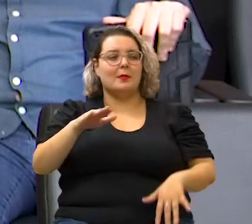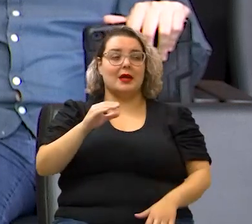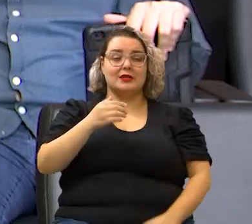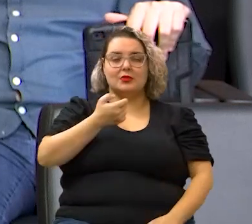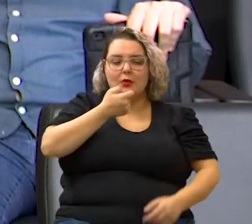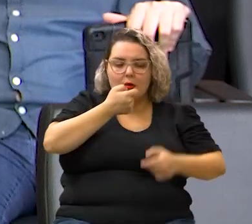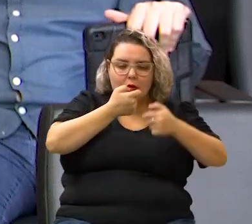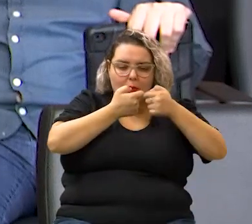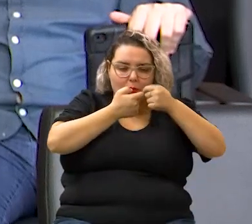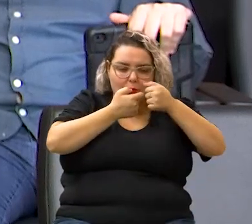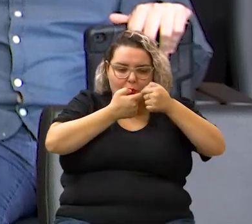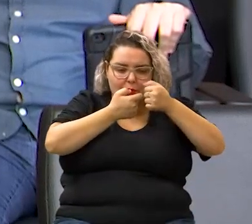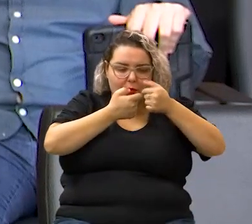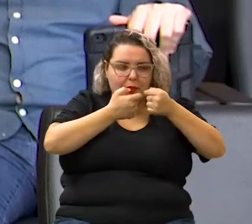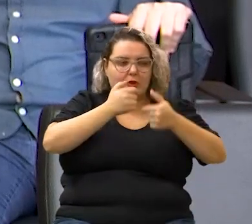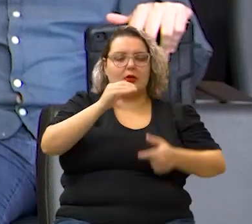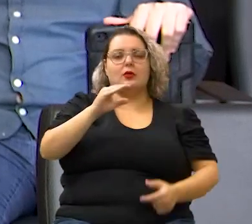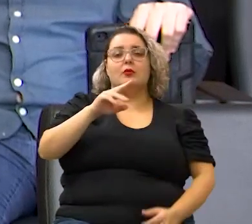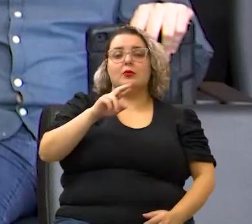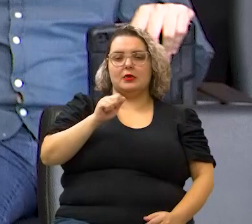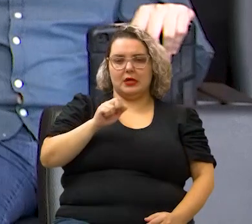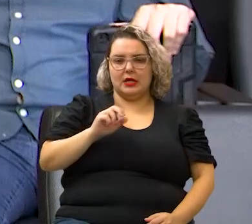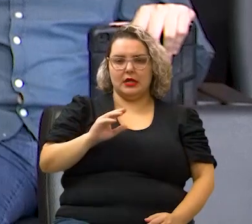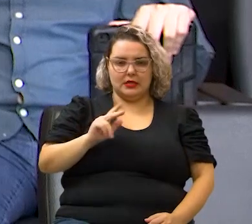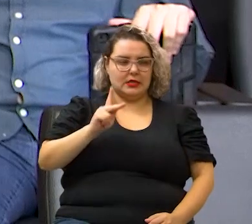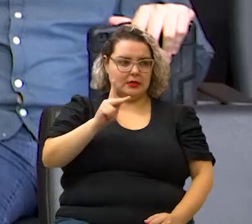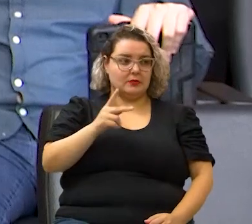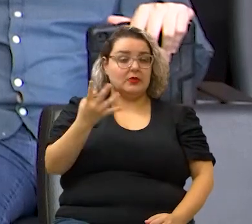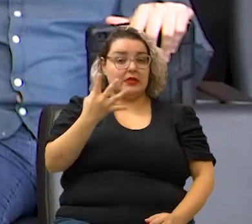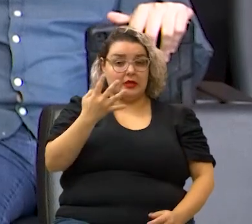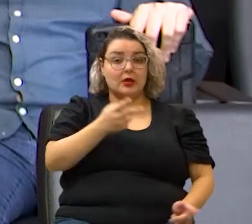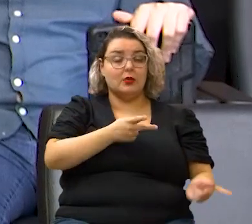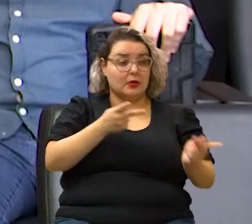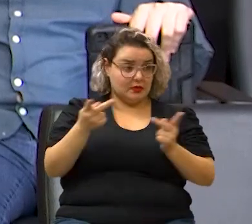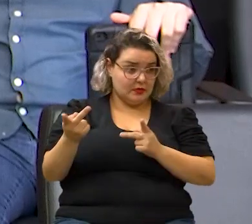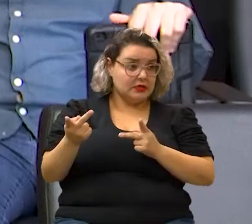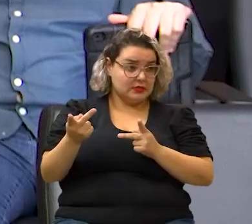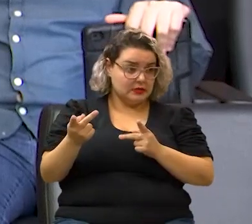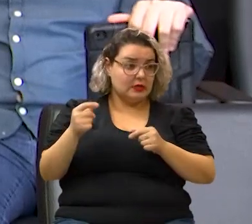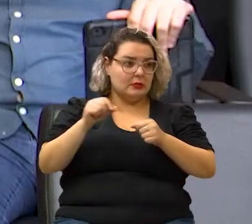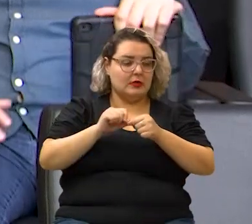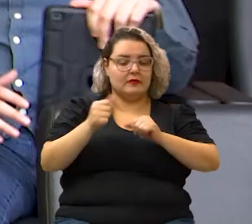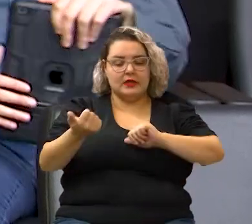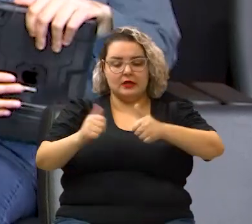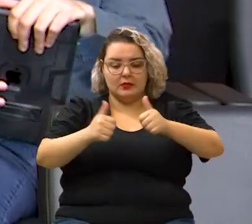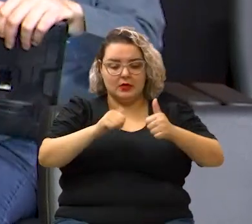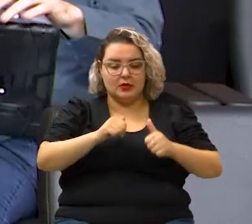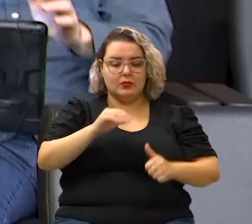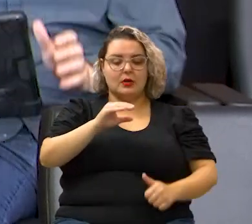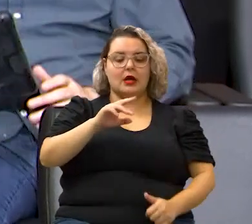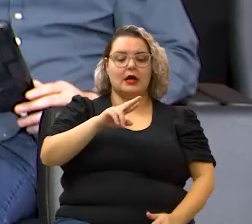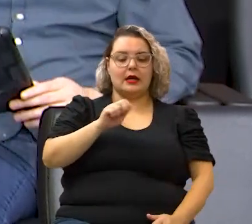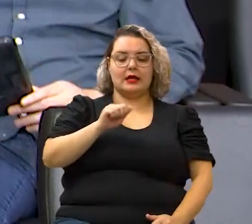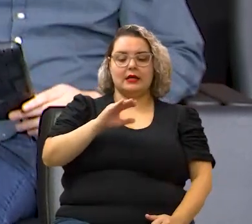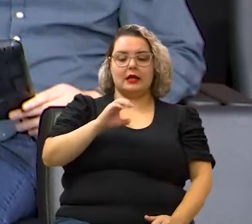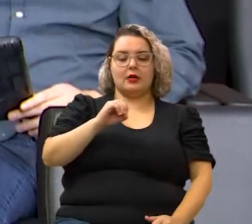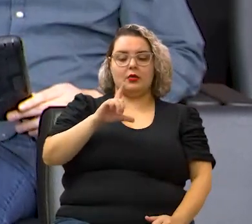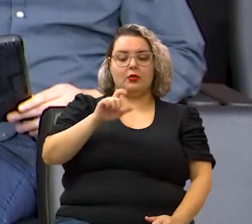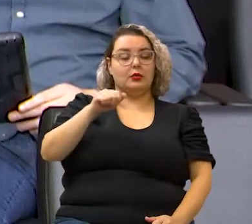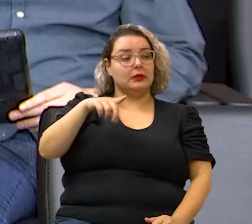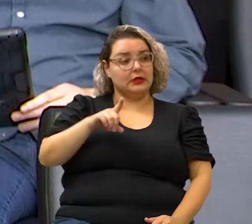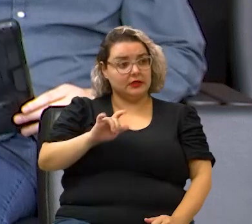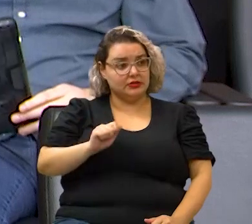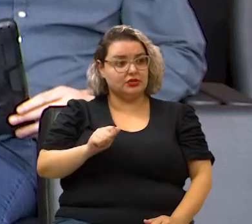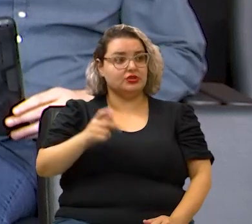via muito mais o crack do que qualquer outra droga. Nessa quarta visita que eu fiz, que foi até para fazer um balanço com a Cracolândia de